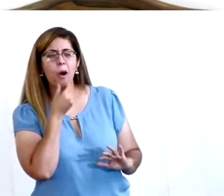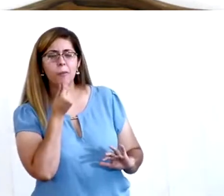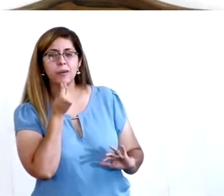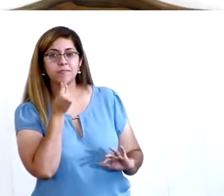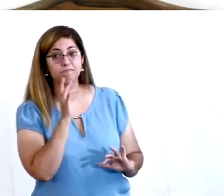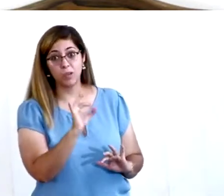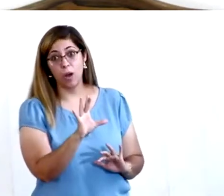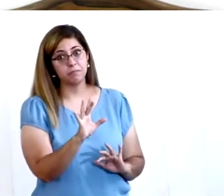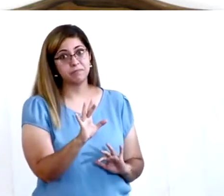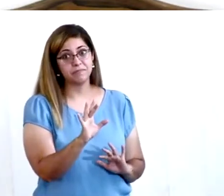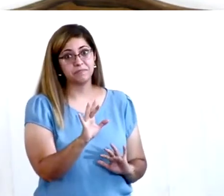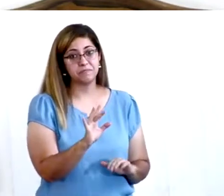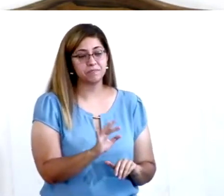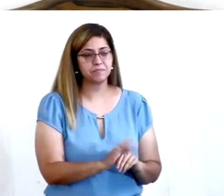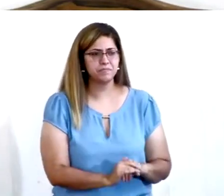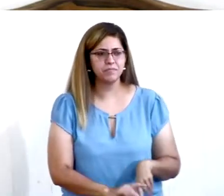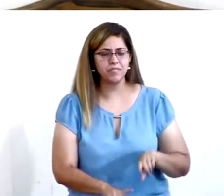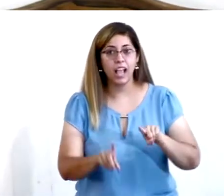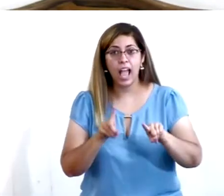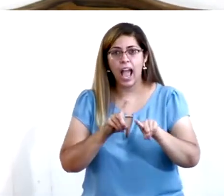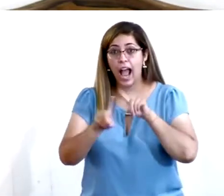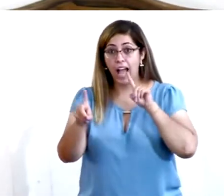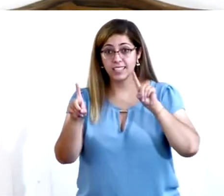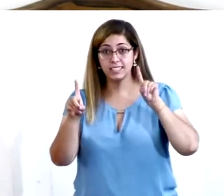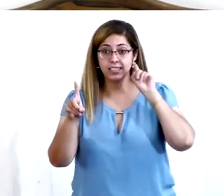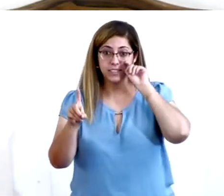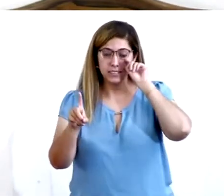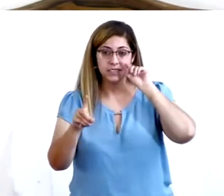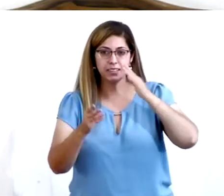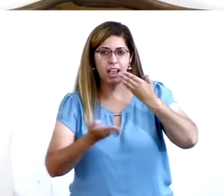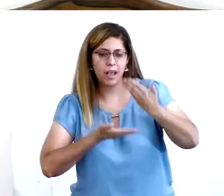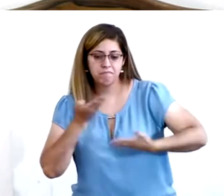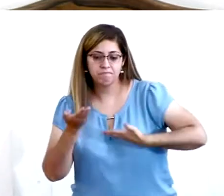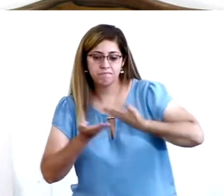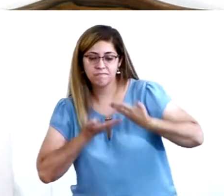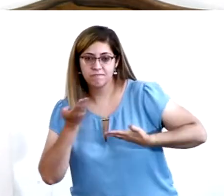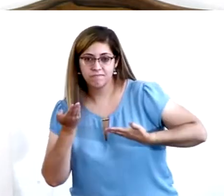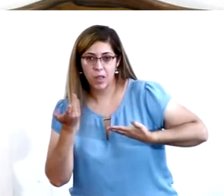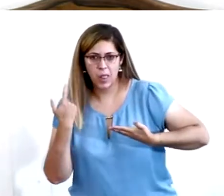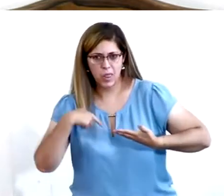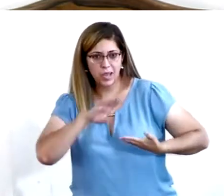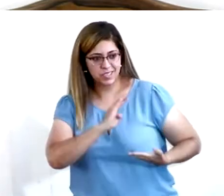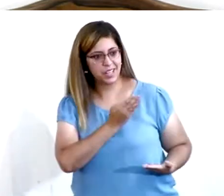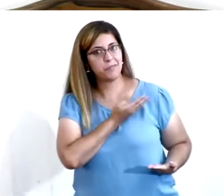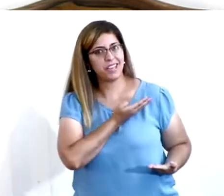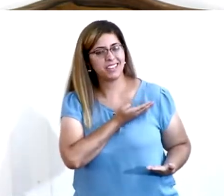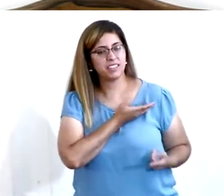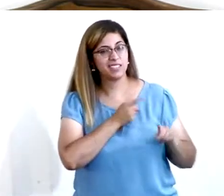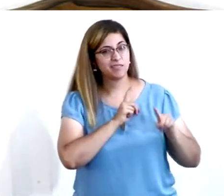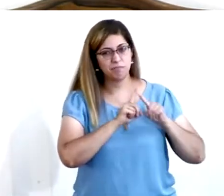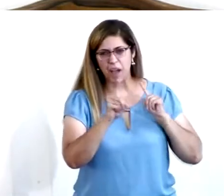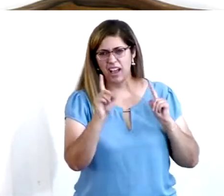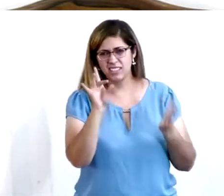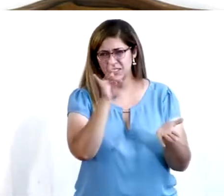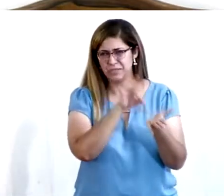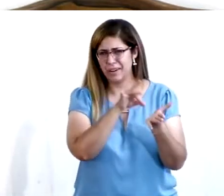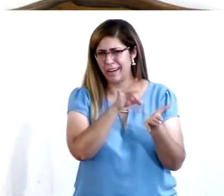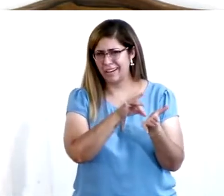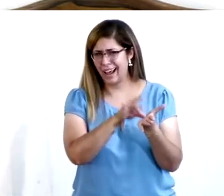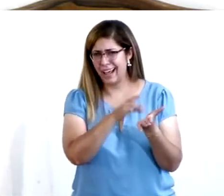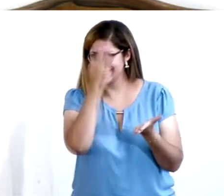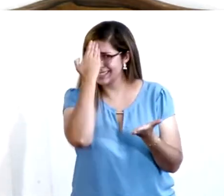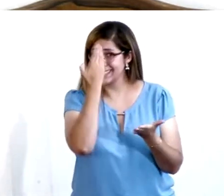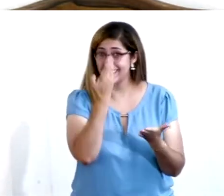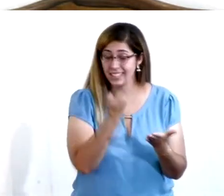que têm grandes relacionamentos entre a família de Deus, mas não se assentam na mesa do Pai. Nós temos muitos que compreendem